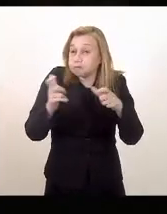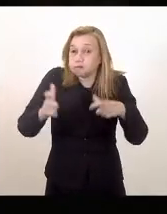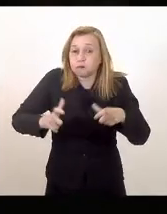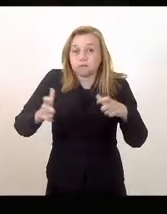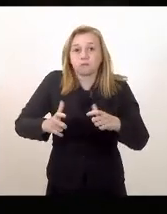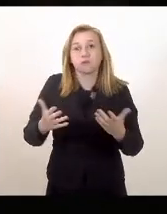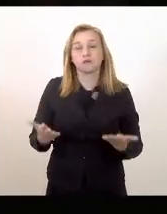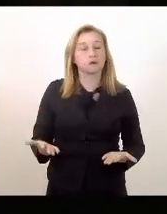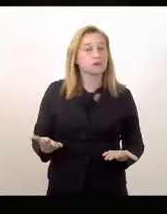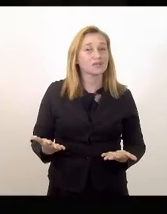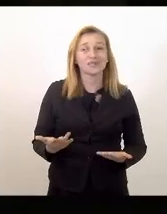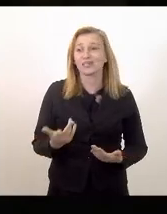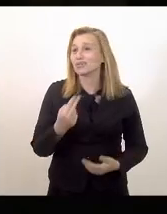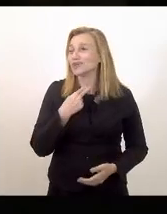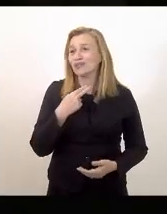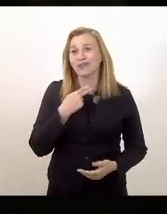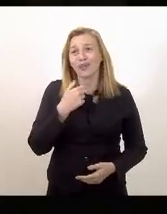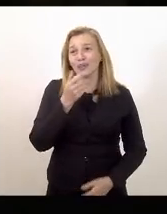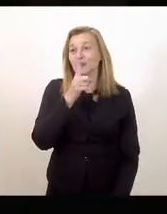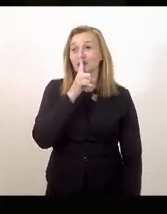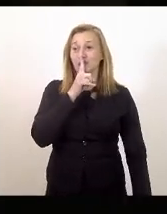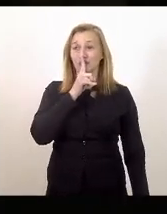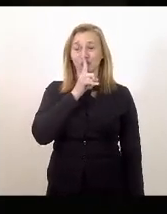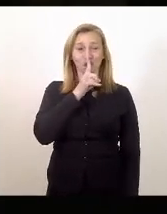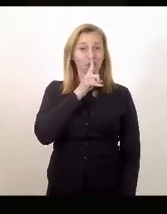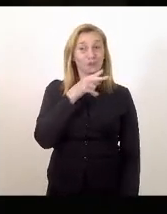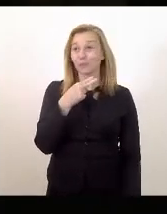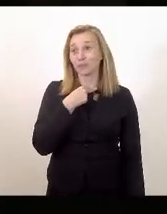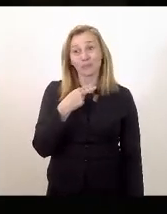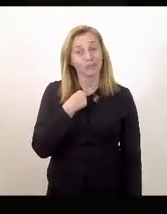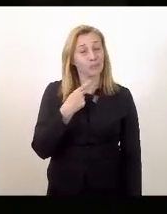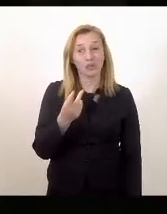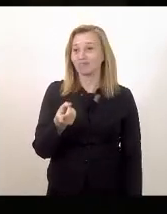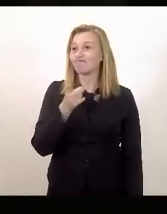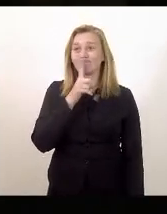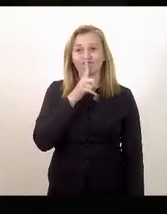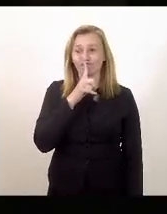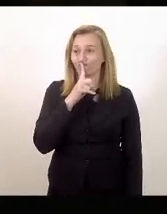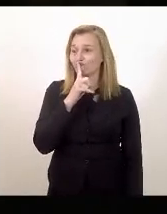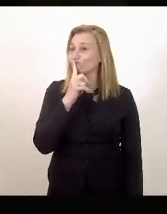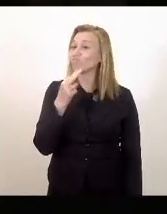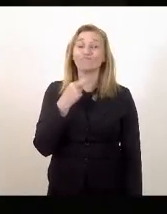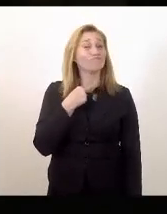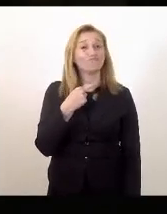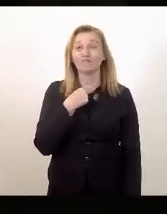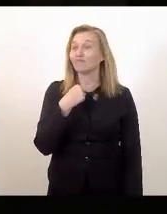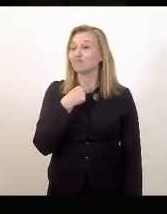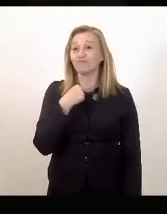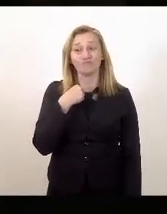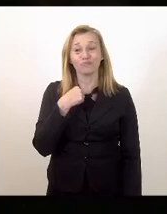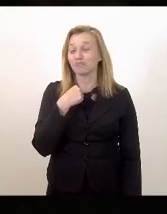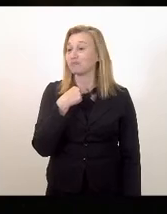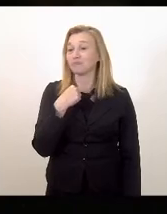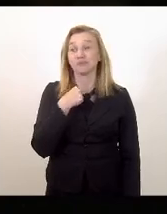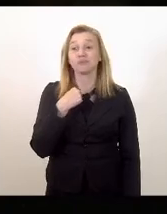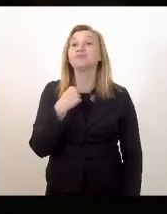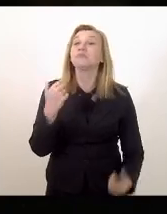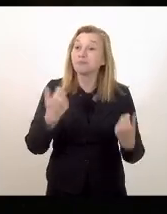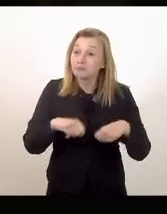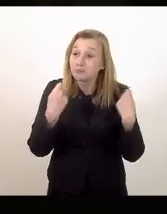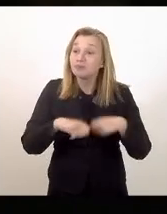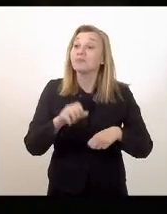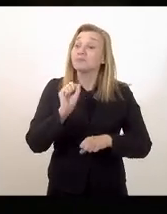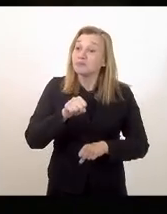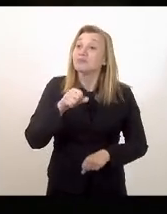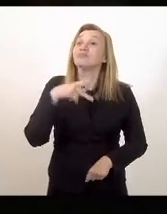Então a gente não pode ficar calado diante disto. Nós não podemos de forma alguma calar a boca. Nós temos que